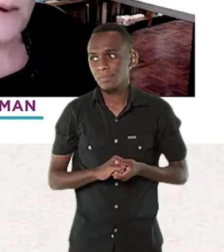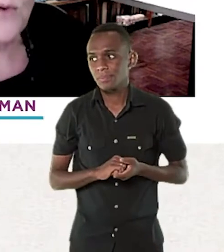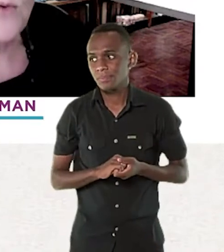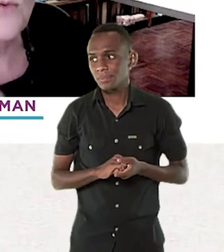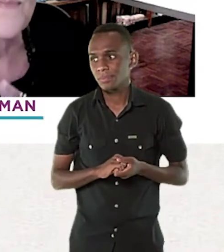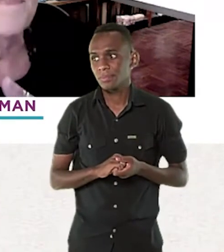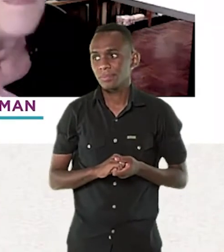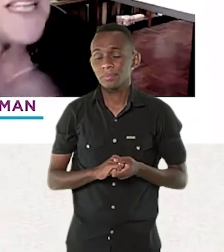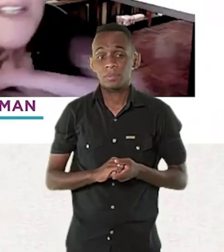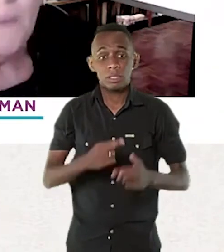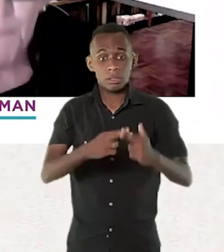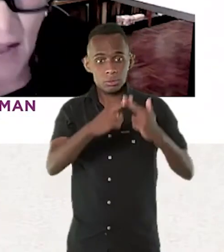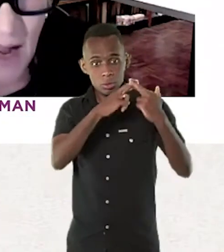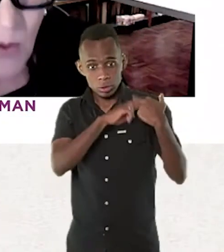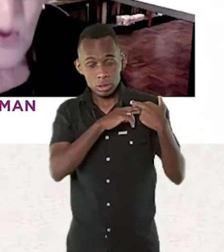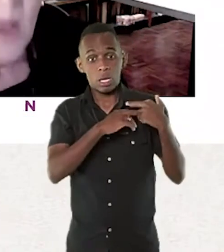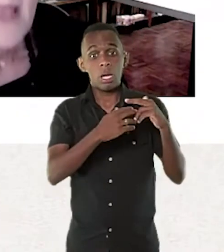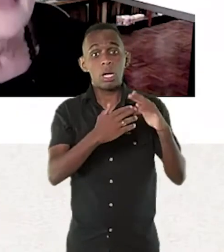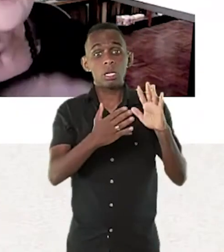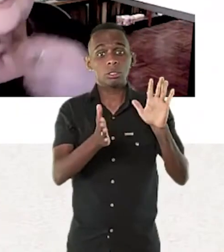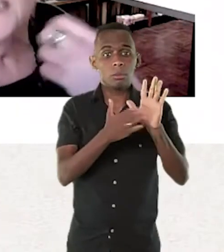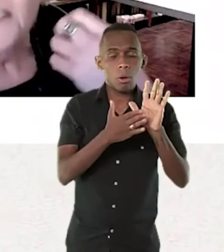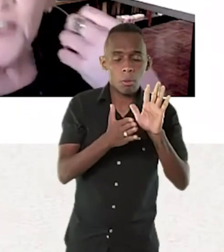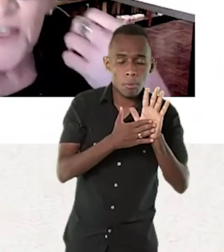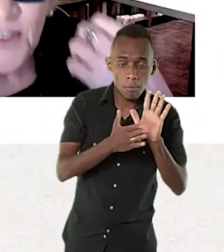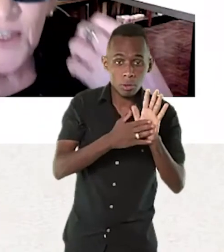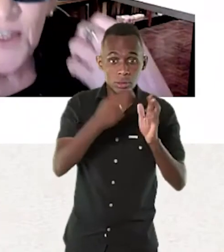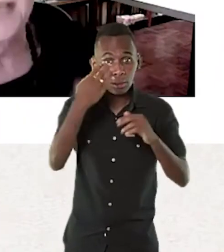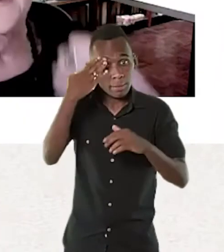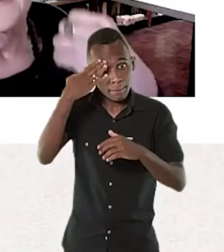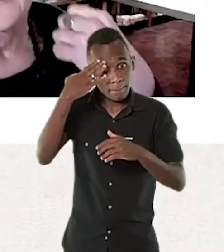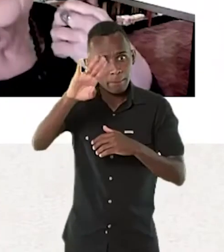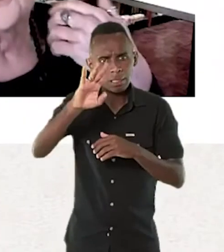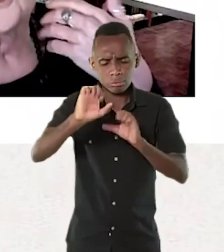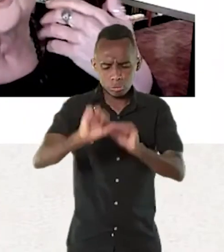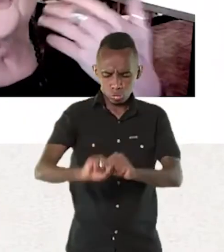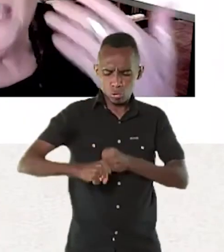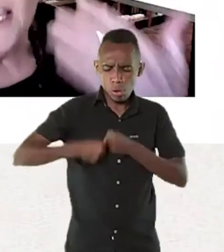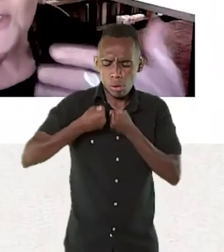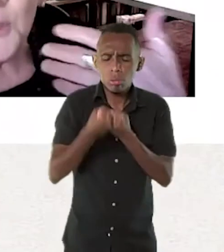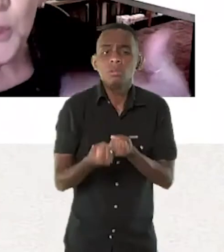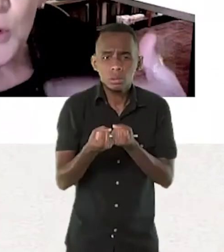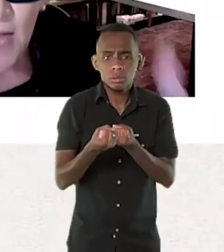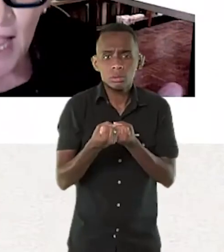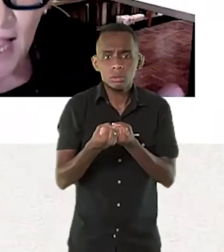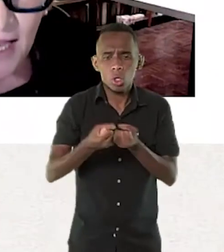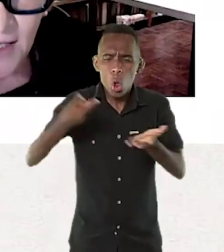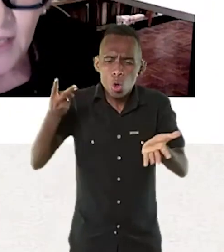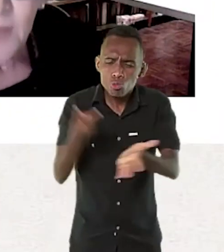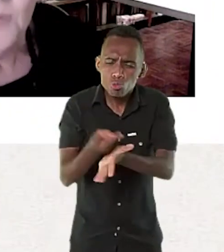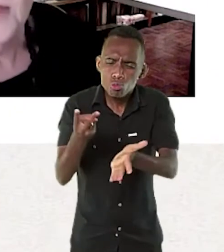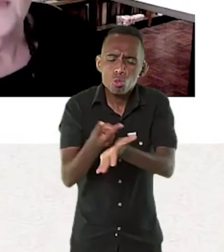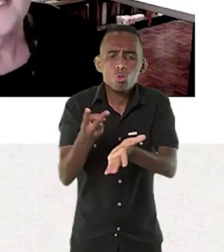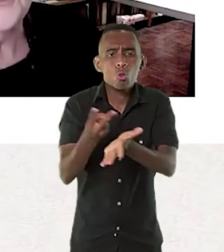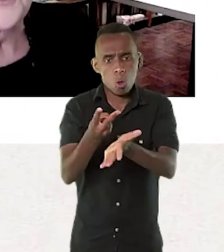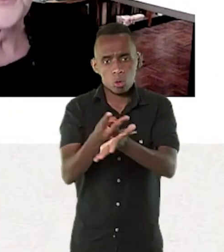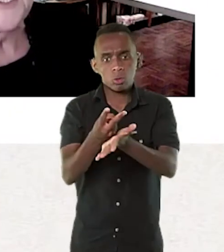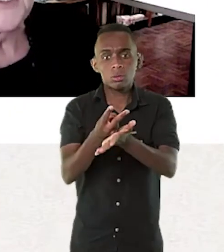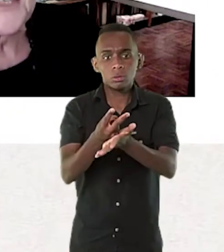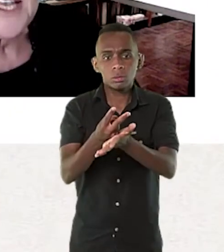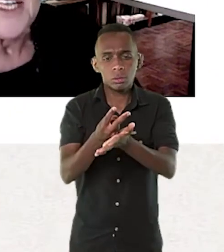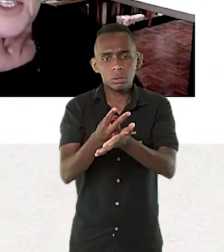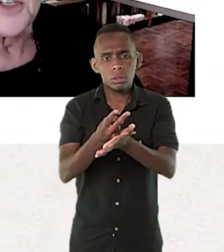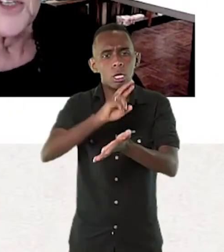O papel principal é o de resistência, é o de tensionar, não